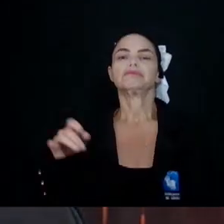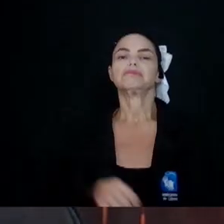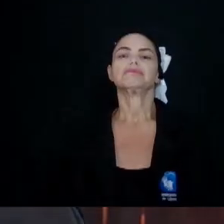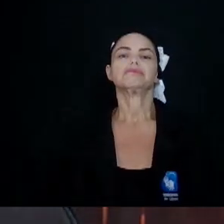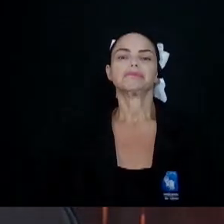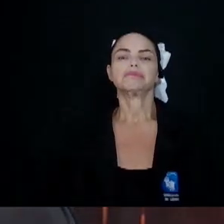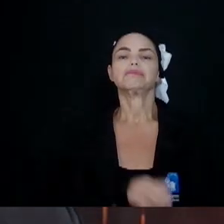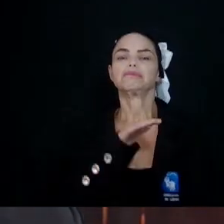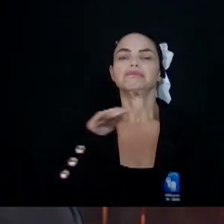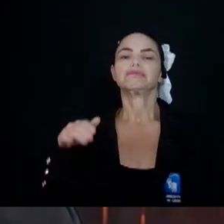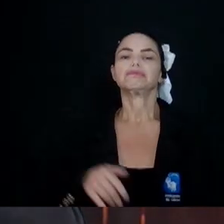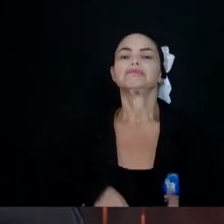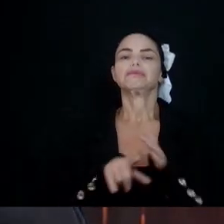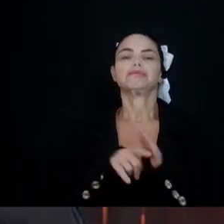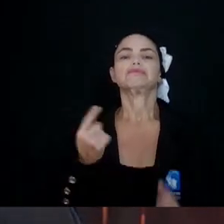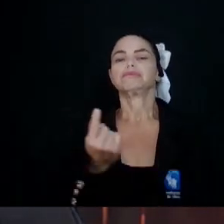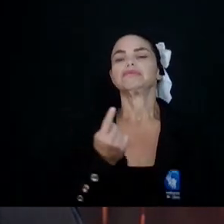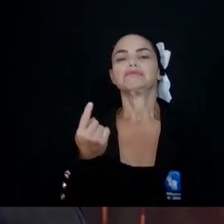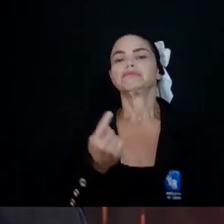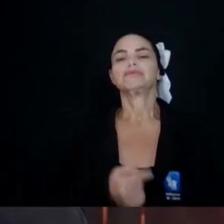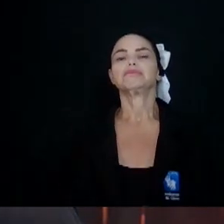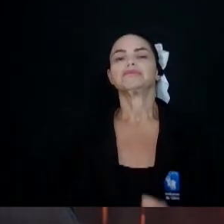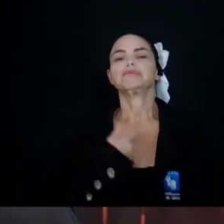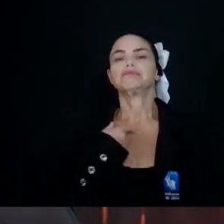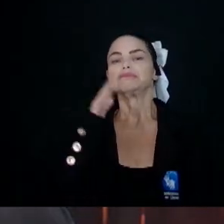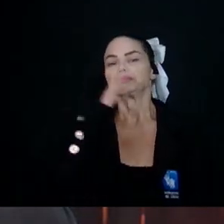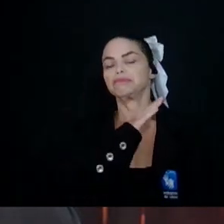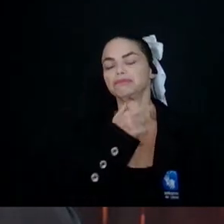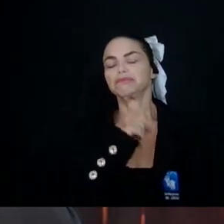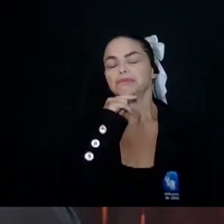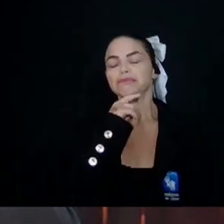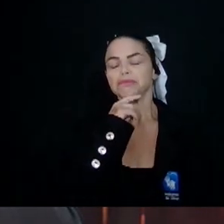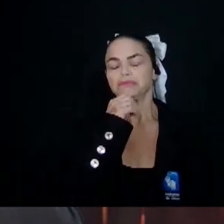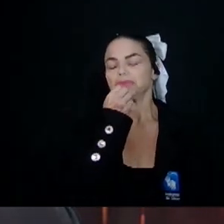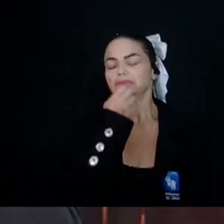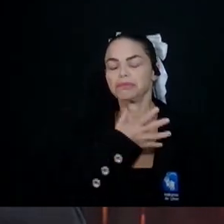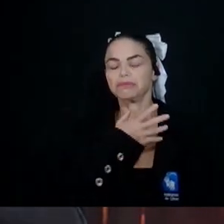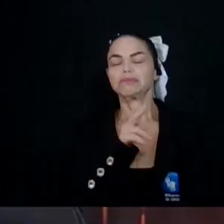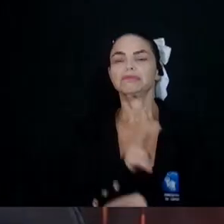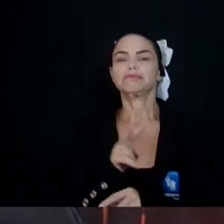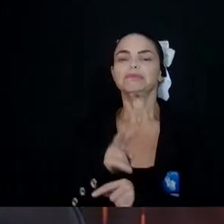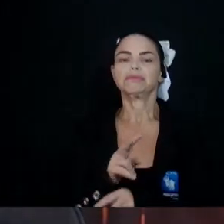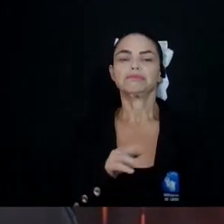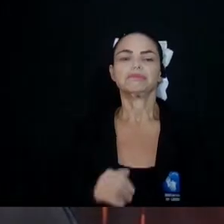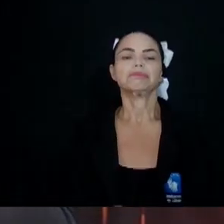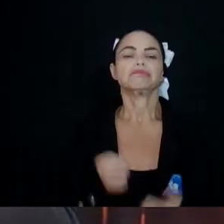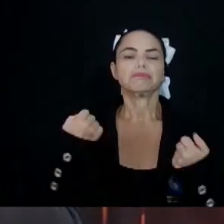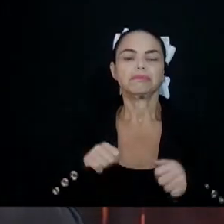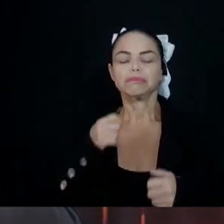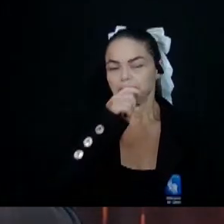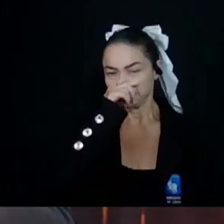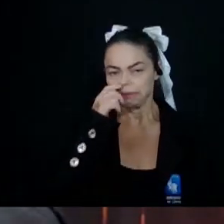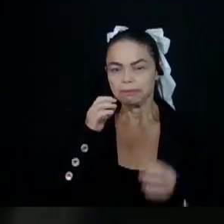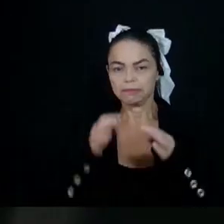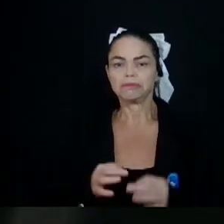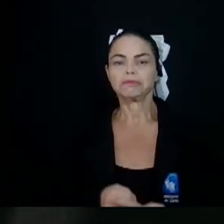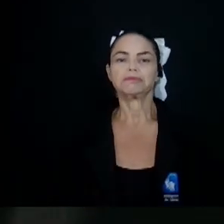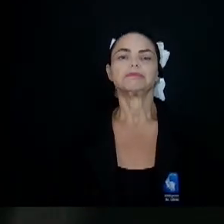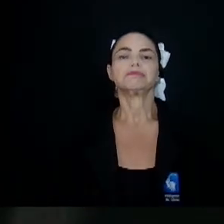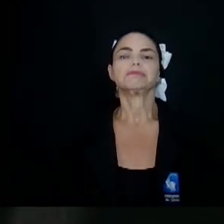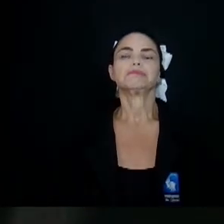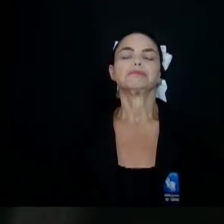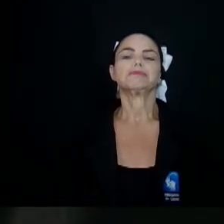A lei por si só, ela não é maligna, ela é benigna para a proteção das crianças. Ela precisa ser corretamente aplicada.